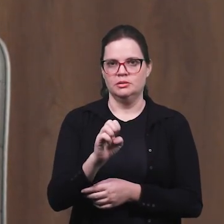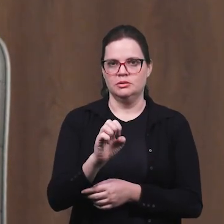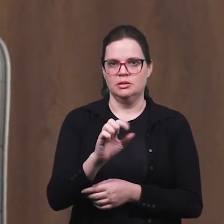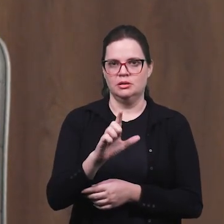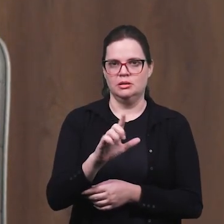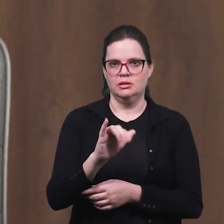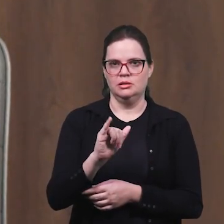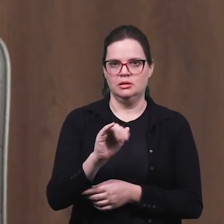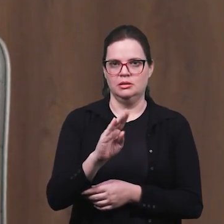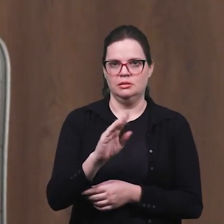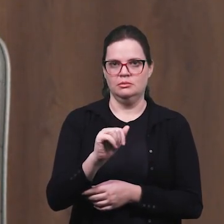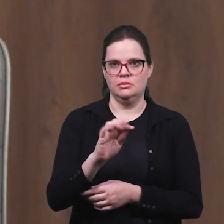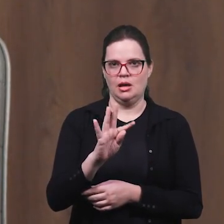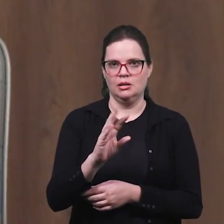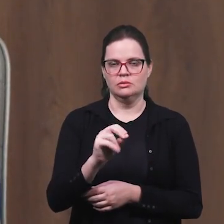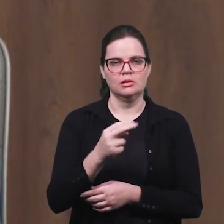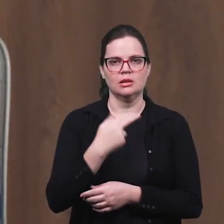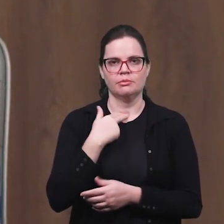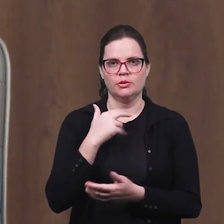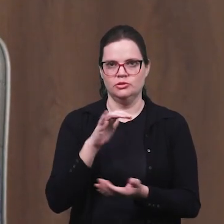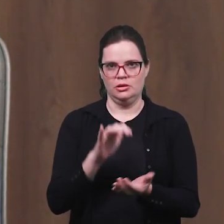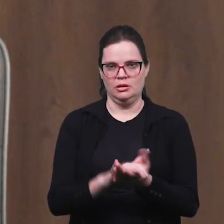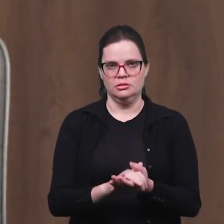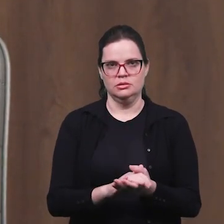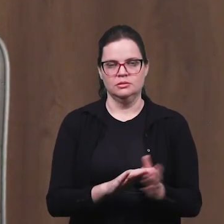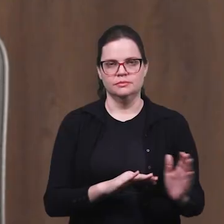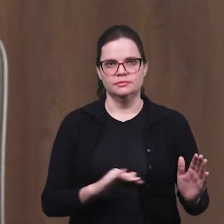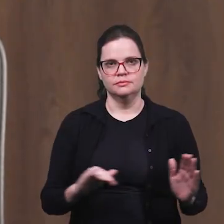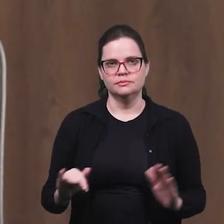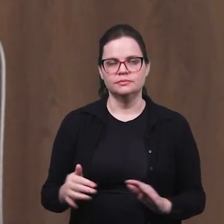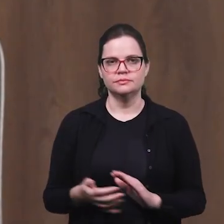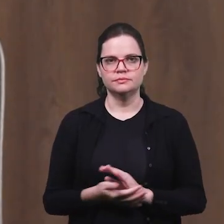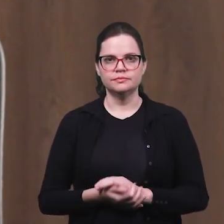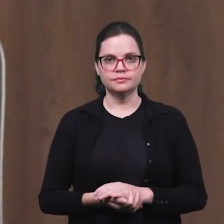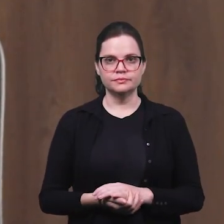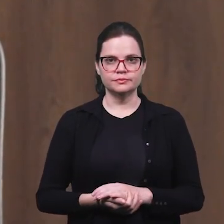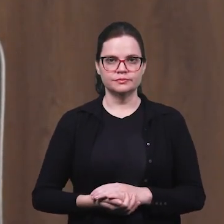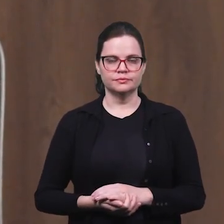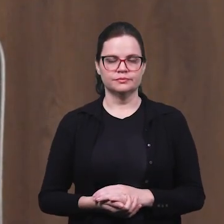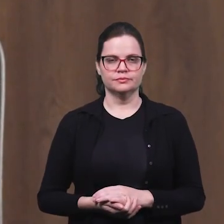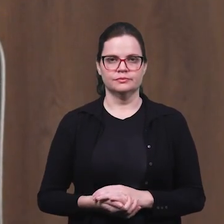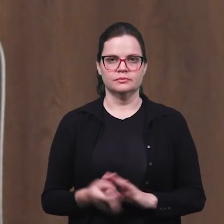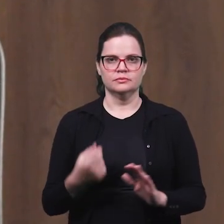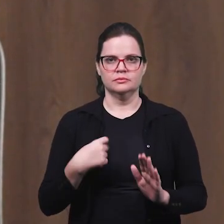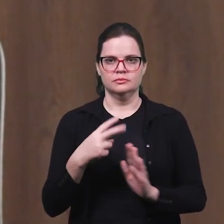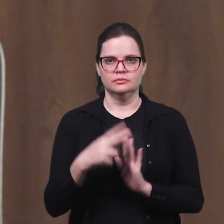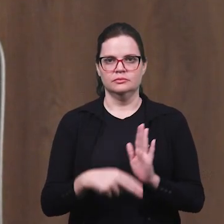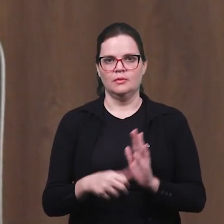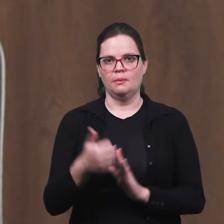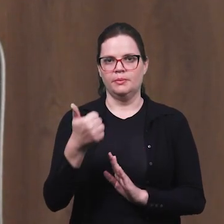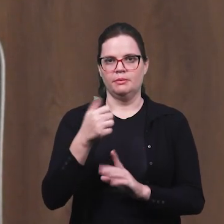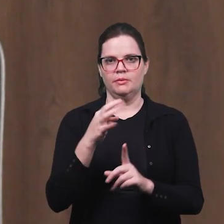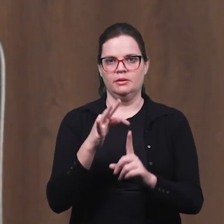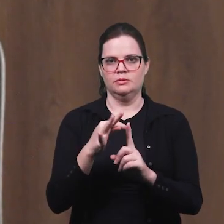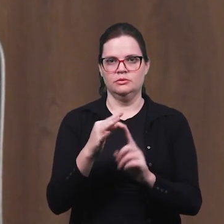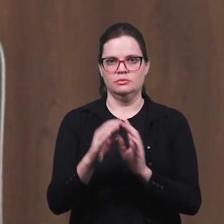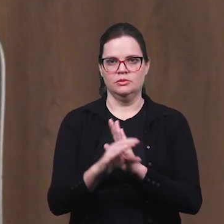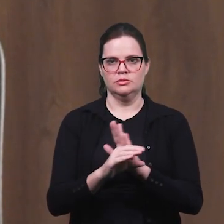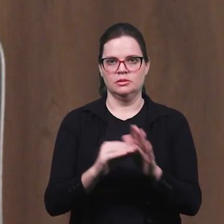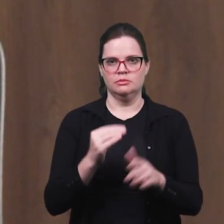a pessoa não poder casar. Ele leu em 1